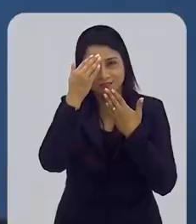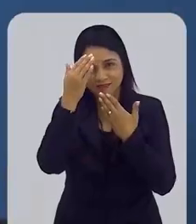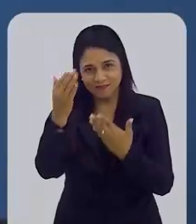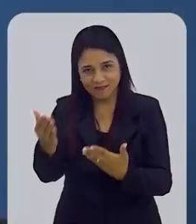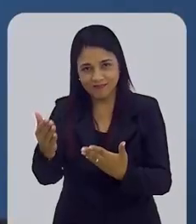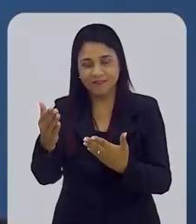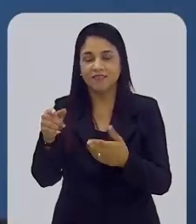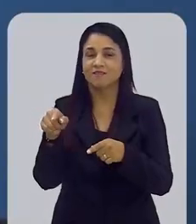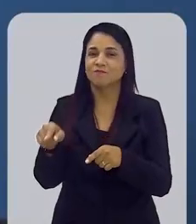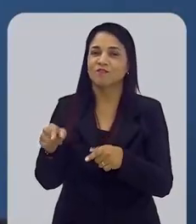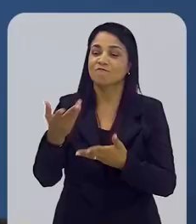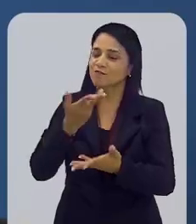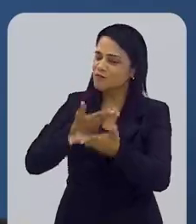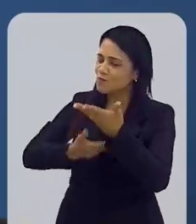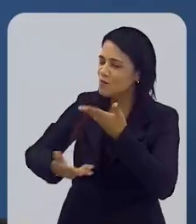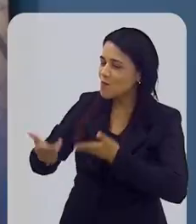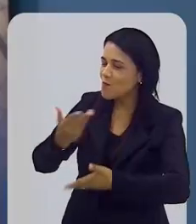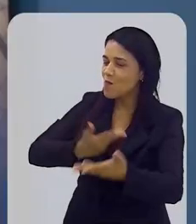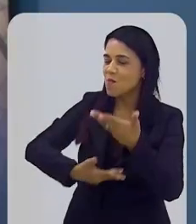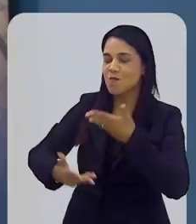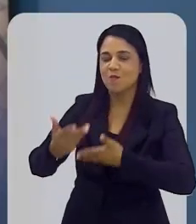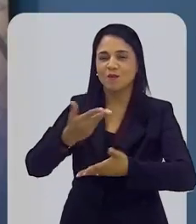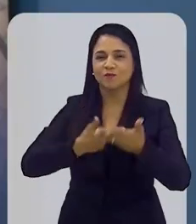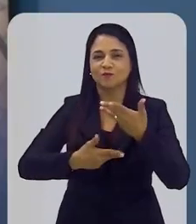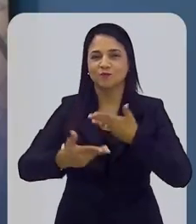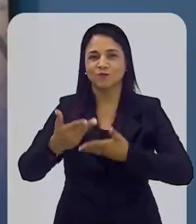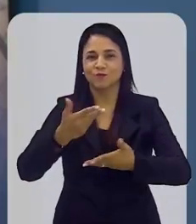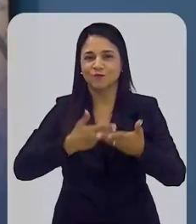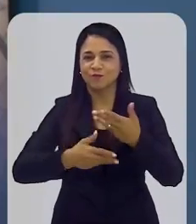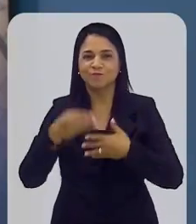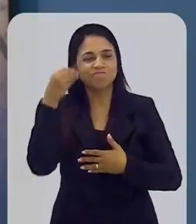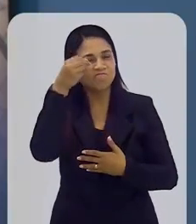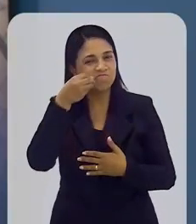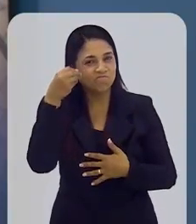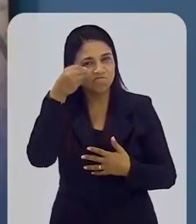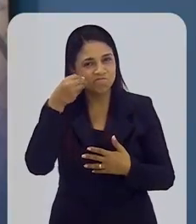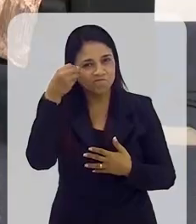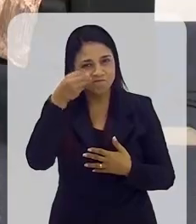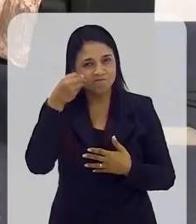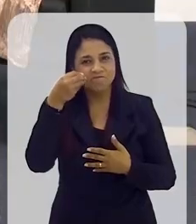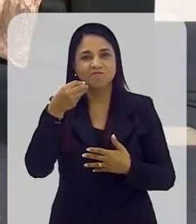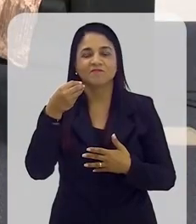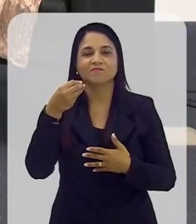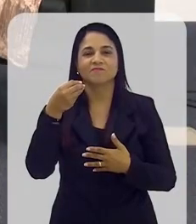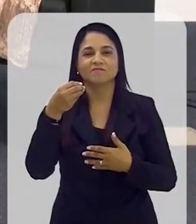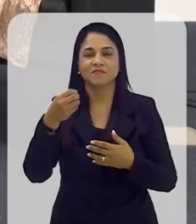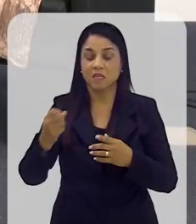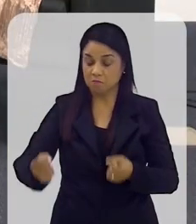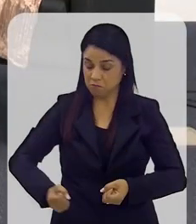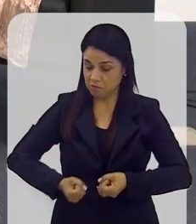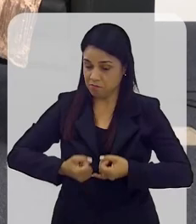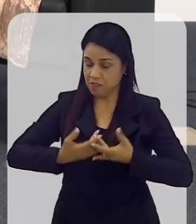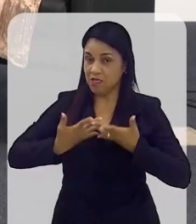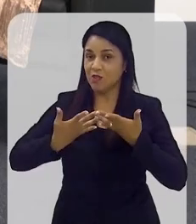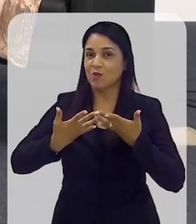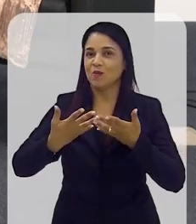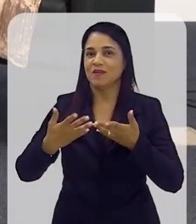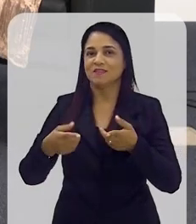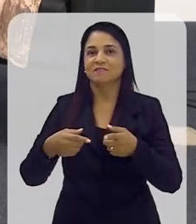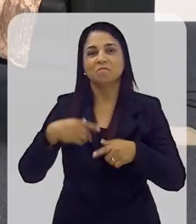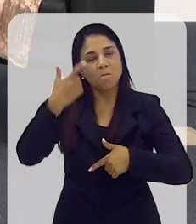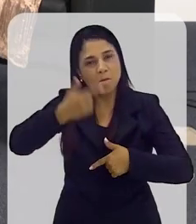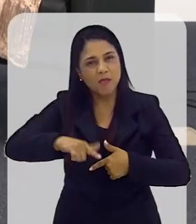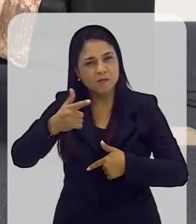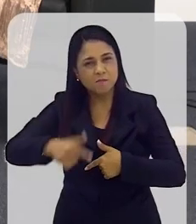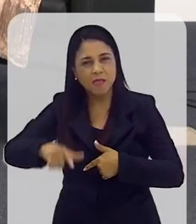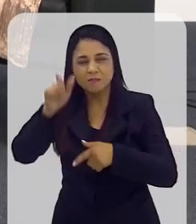muito por você ter compartilhado conosco essa sua experiência, que é muito inspiradora, e eu espero que mais